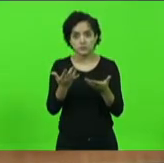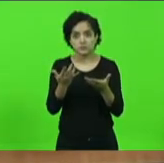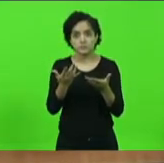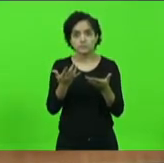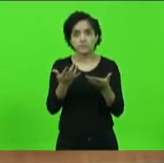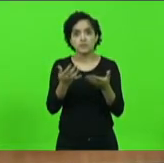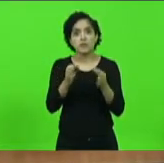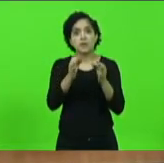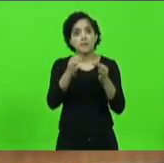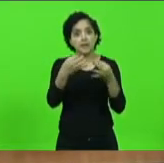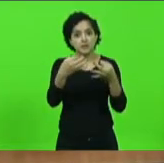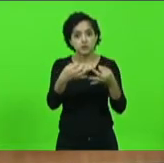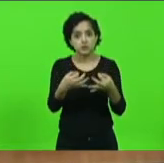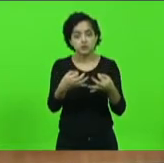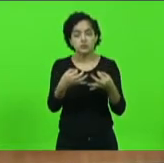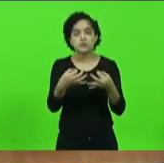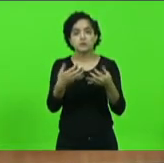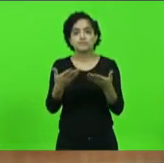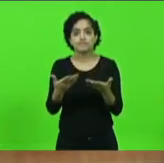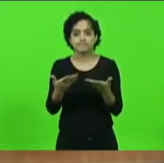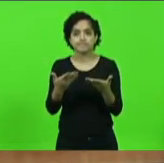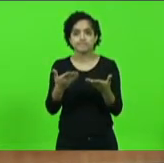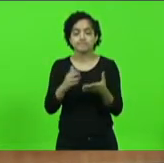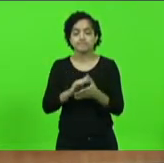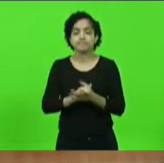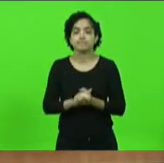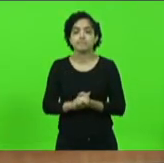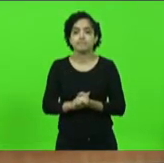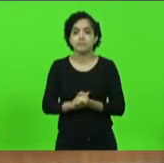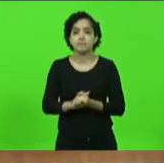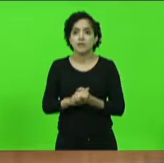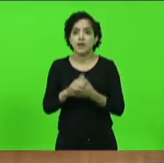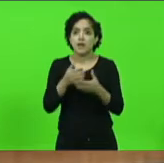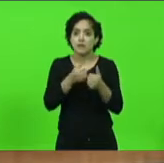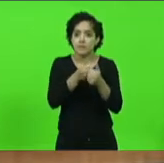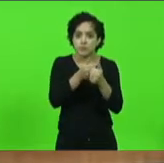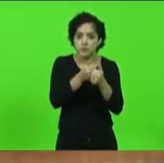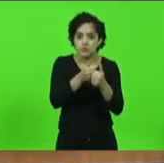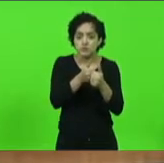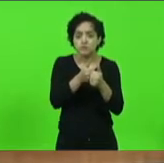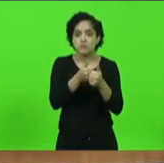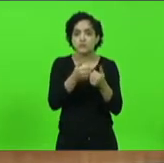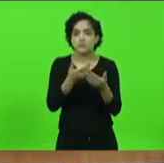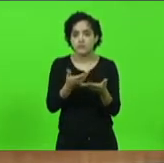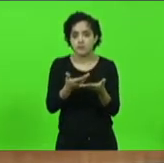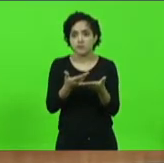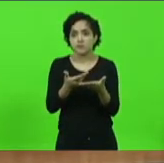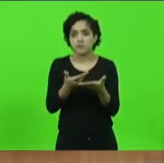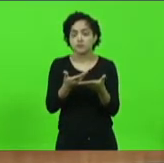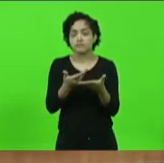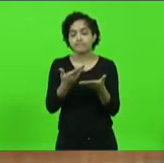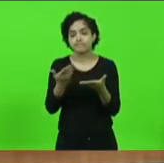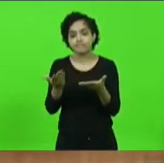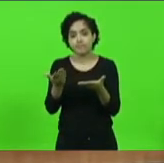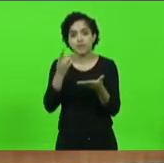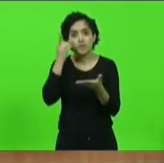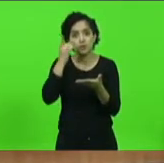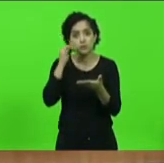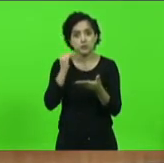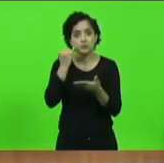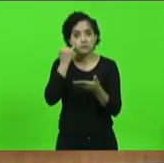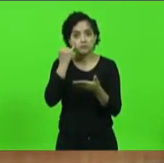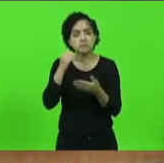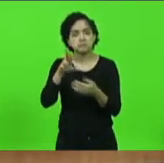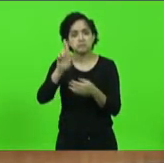que efetivamente transforma isso em mais justiça. A gente aproxima os salários. E o deputado Jessé tem